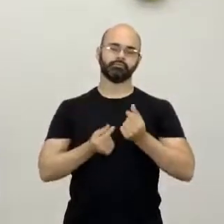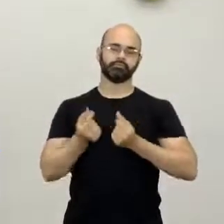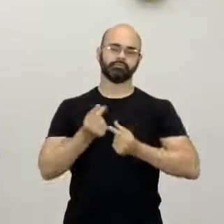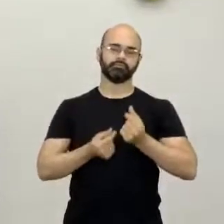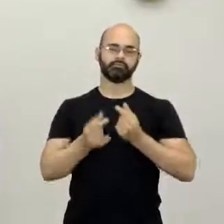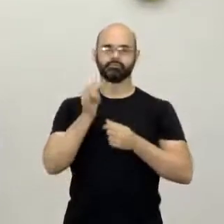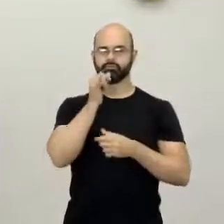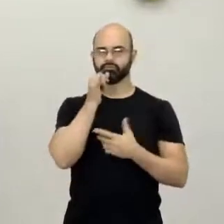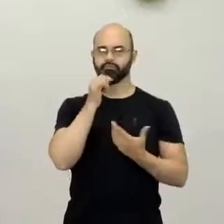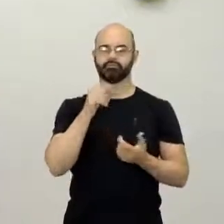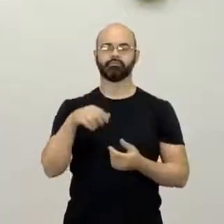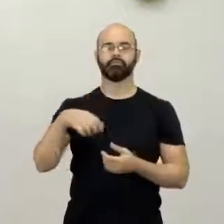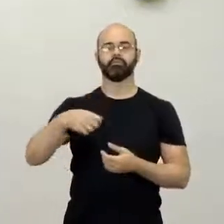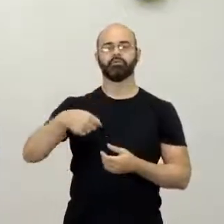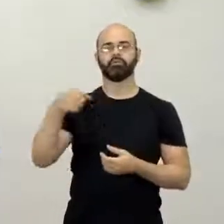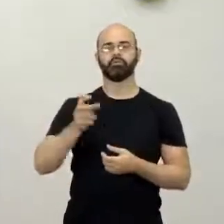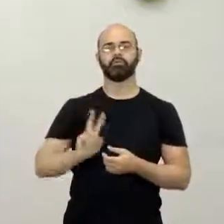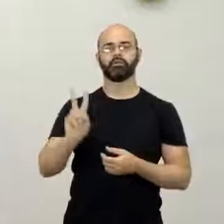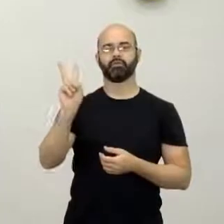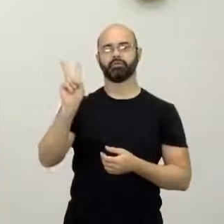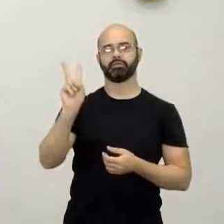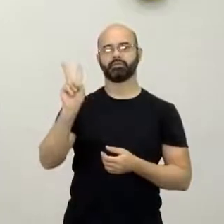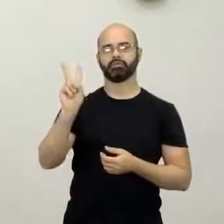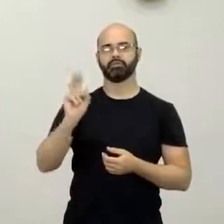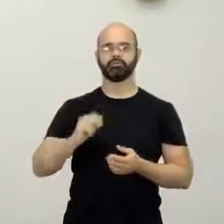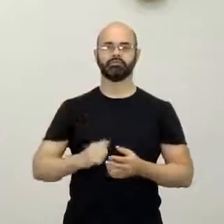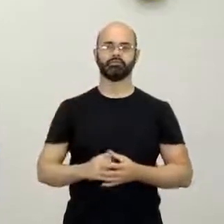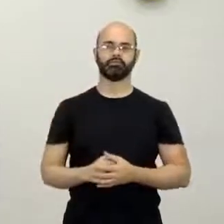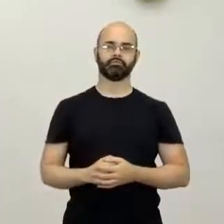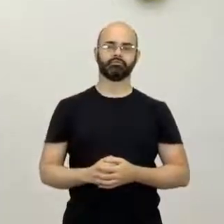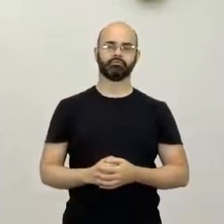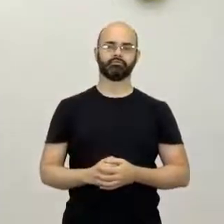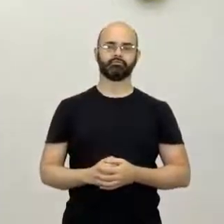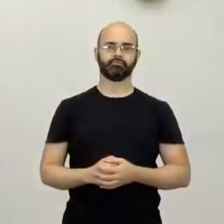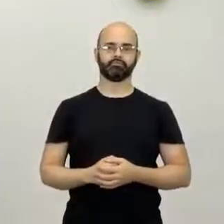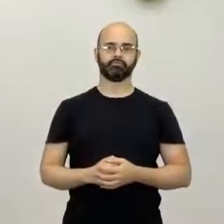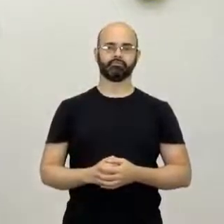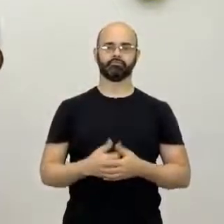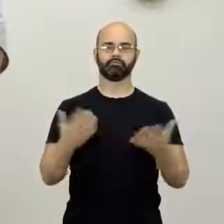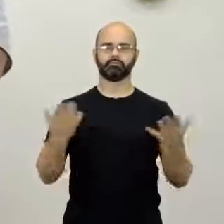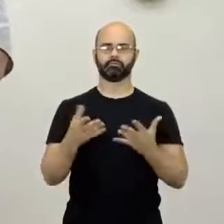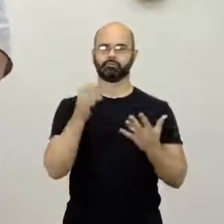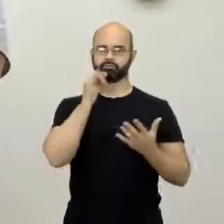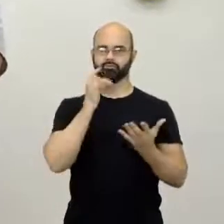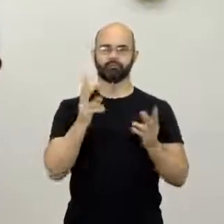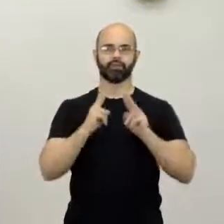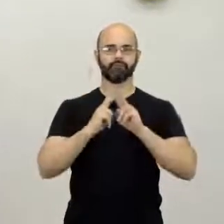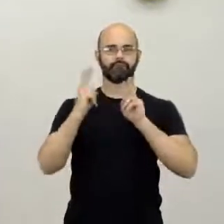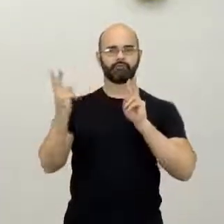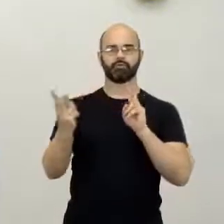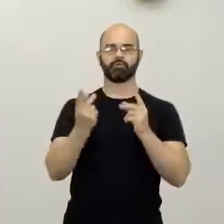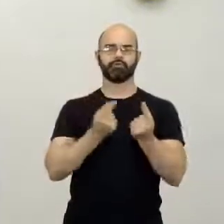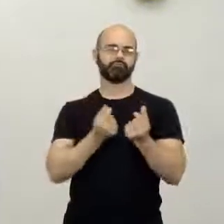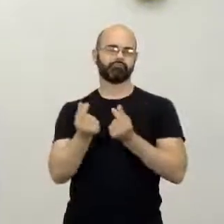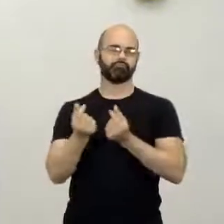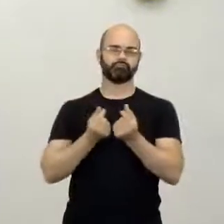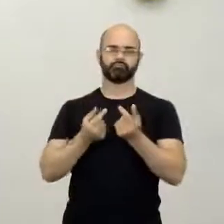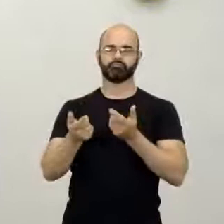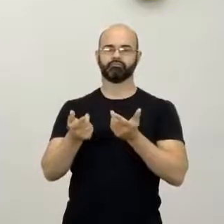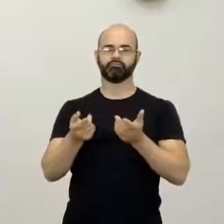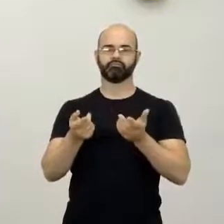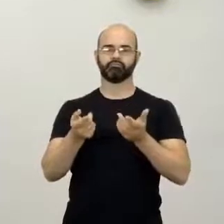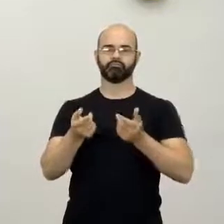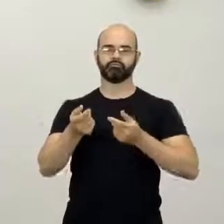exemplo, bolsa de valores. Hoje, né, o comércio virtual, né, os negócios virtuais, eles estão